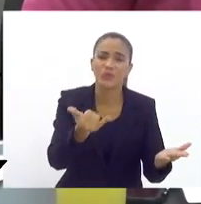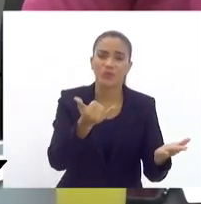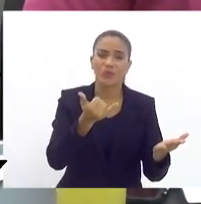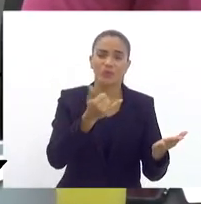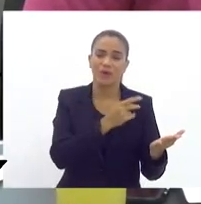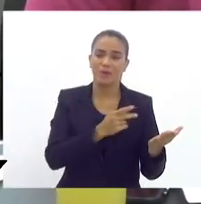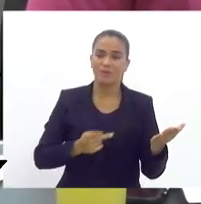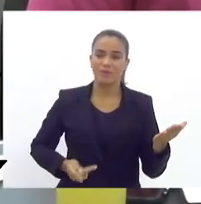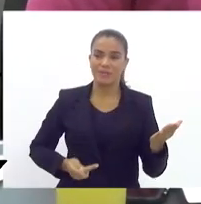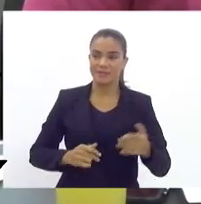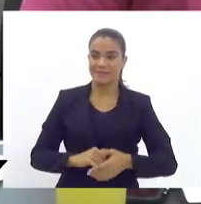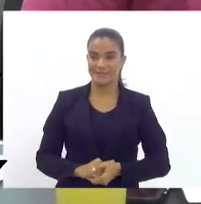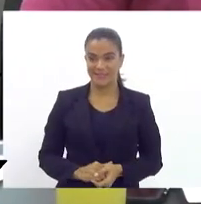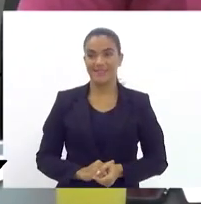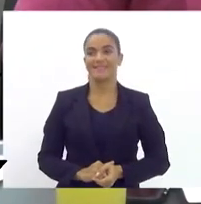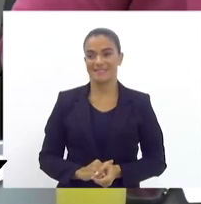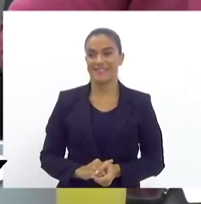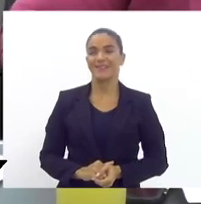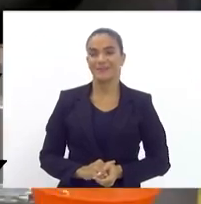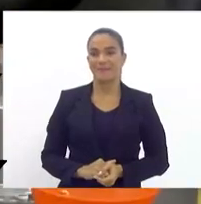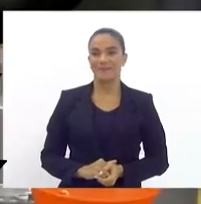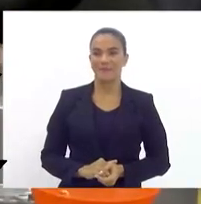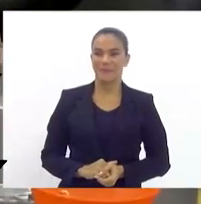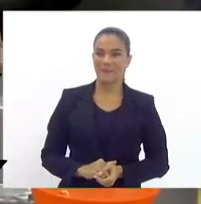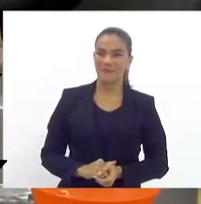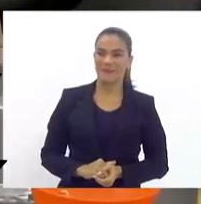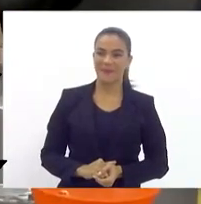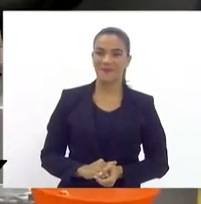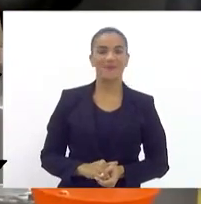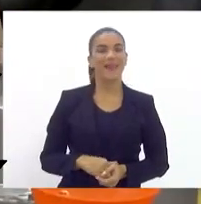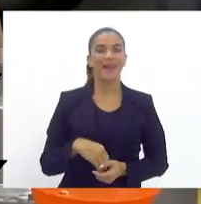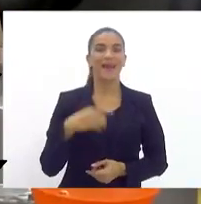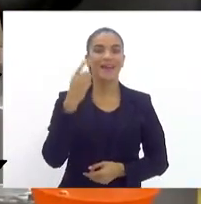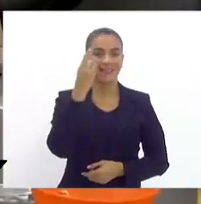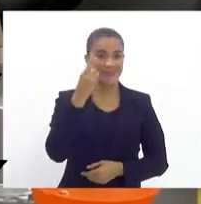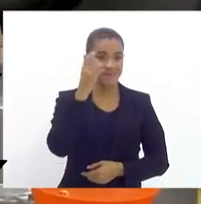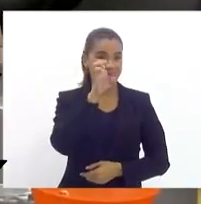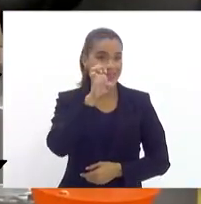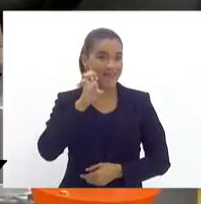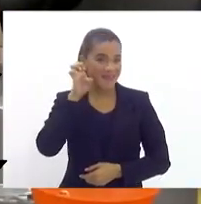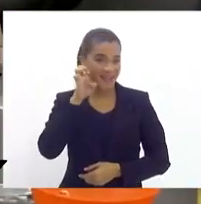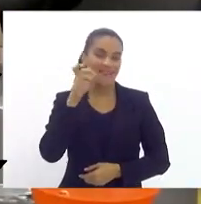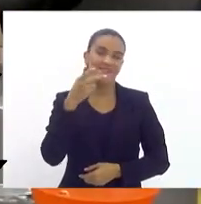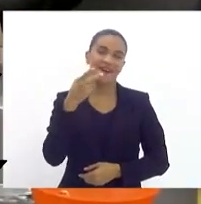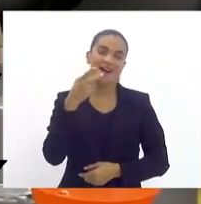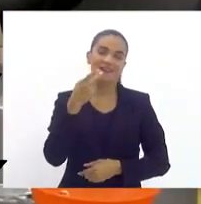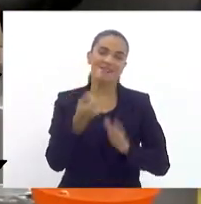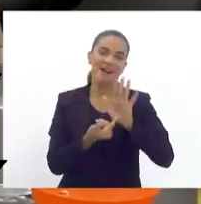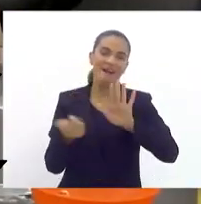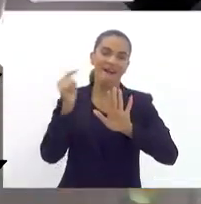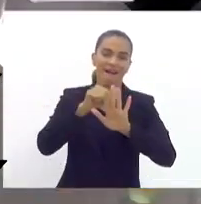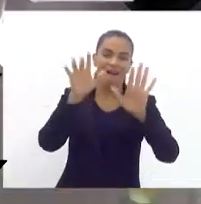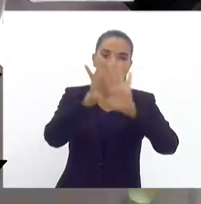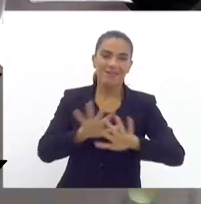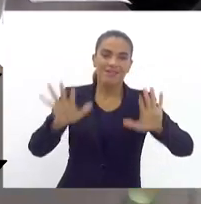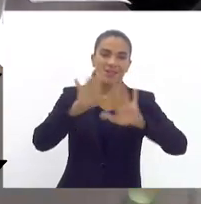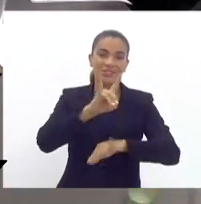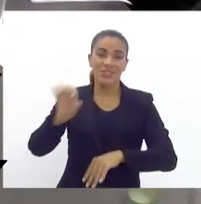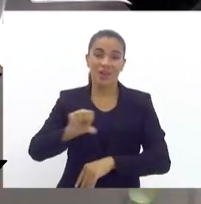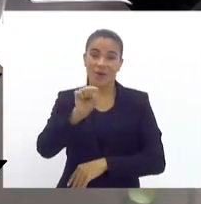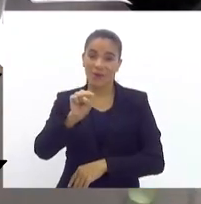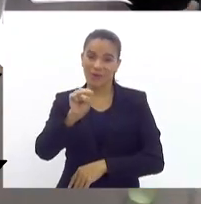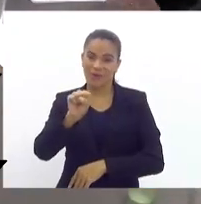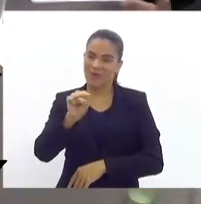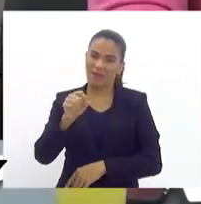Desculpa, dia 6 de janeiro é o dia da lei. O dia da lei. A deputada Élica faz menção dia 8 de janeiro. Ela não